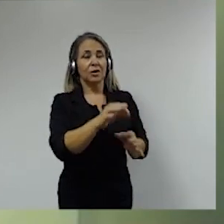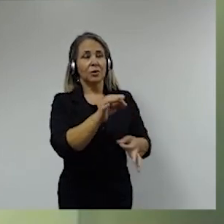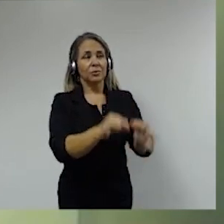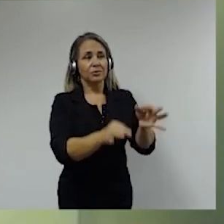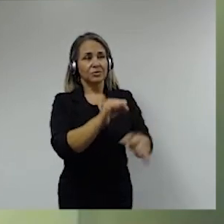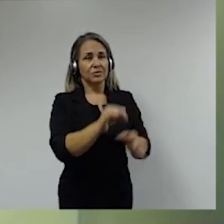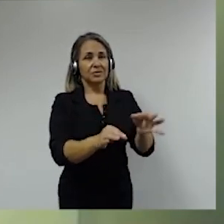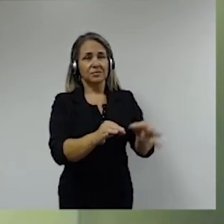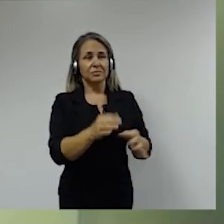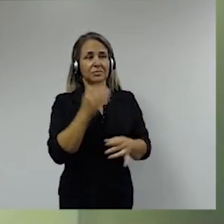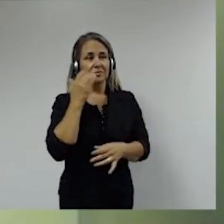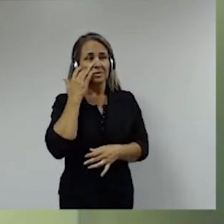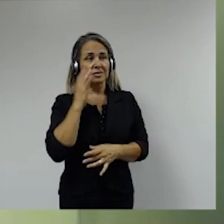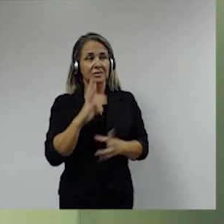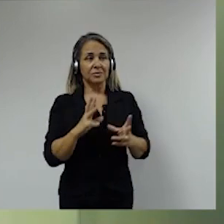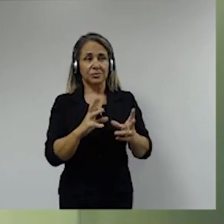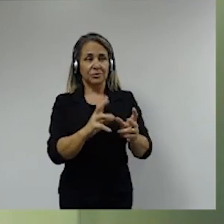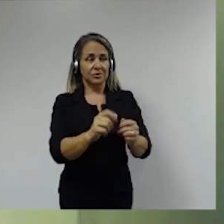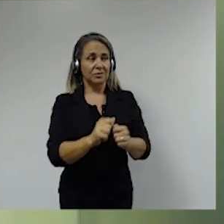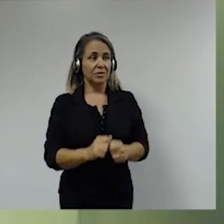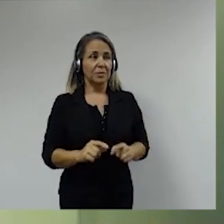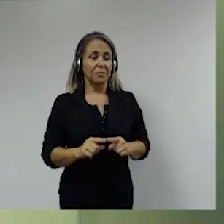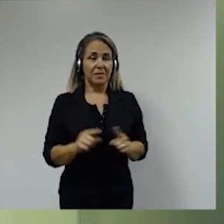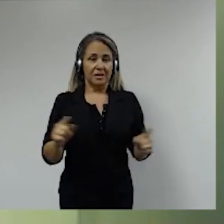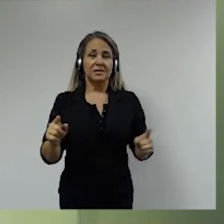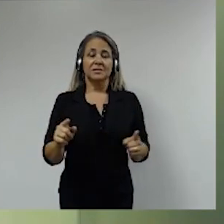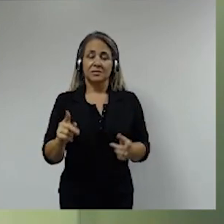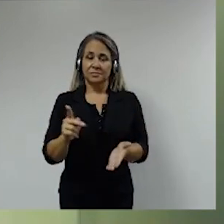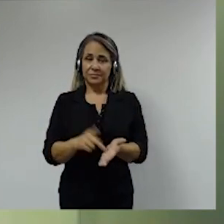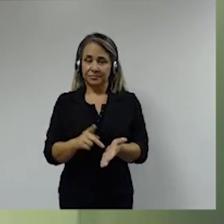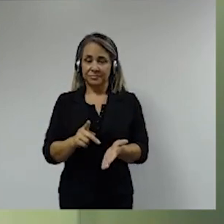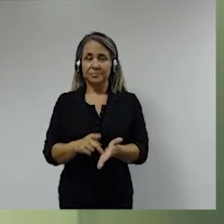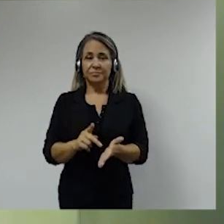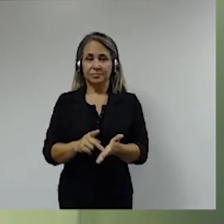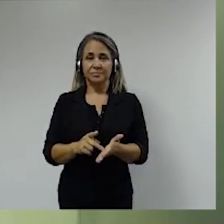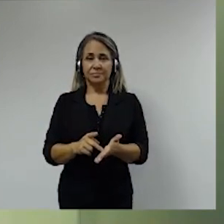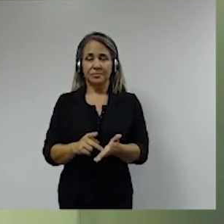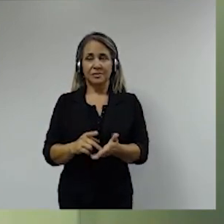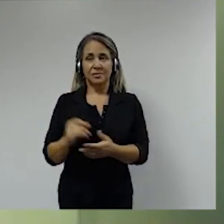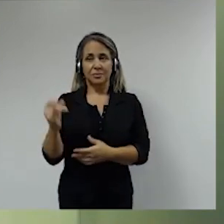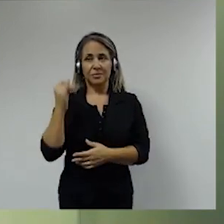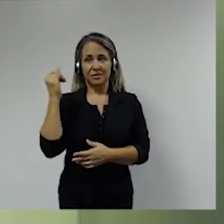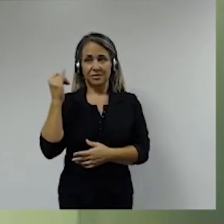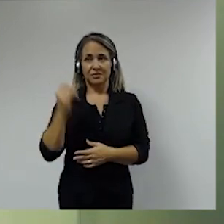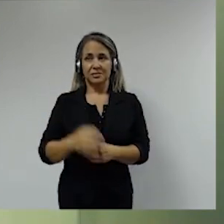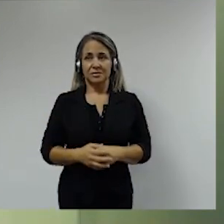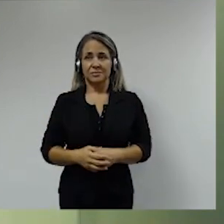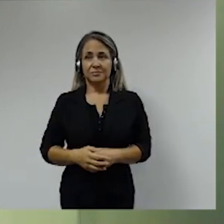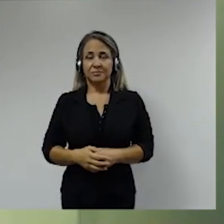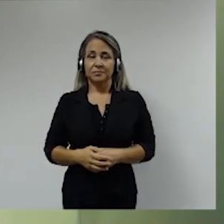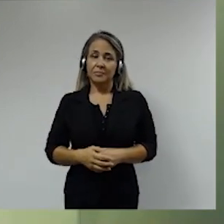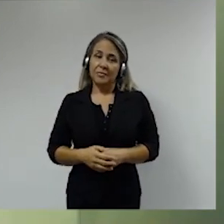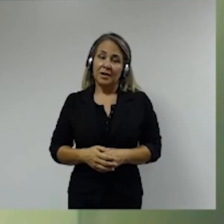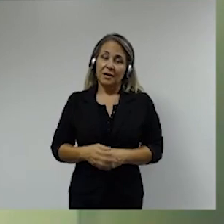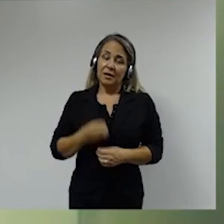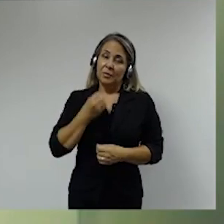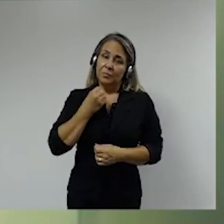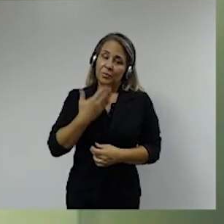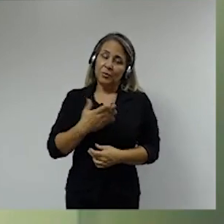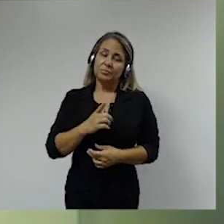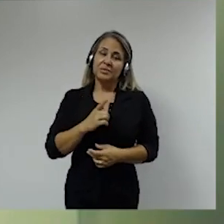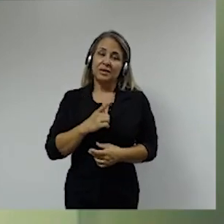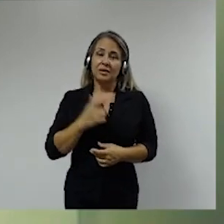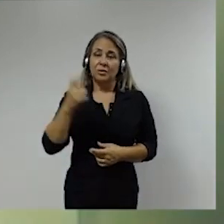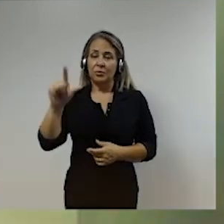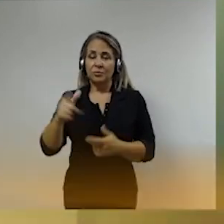Lógico que não todos os casos realmente relevantes, né? Bom, eu teria mais